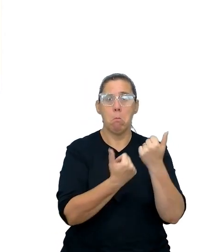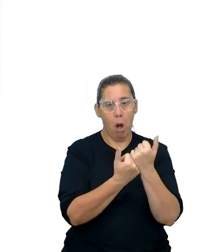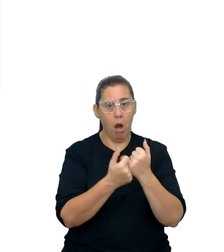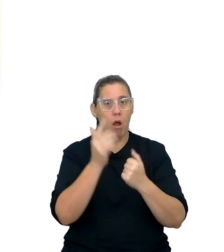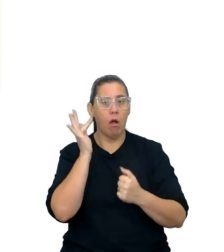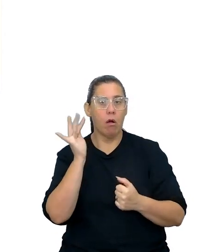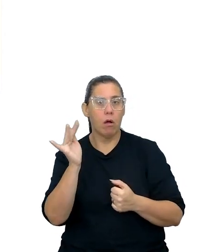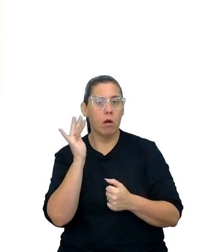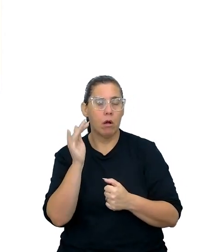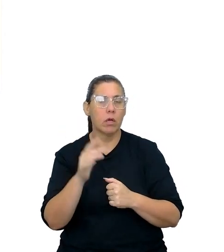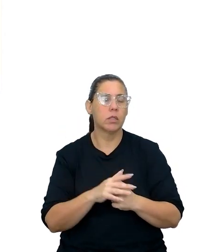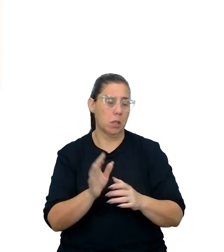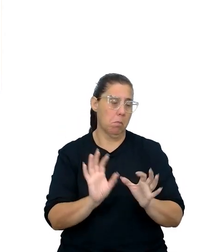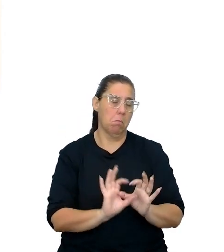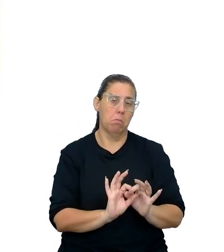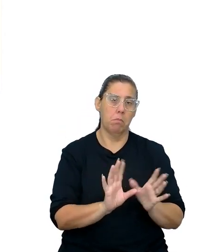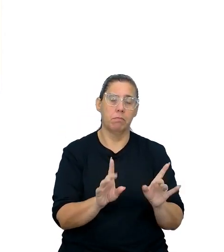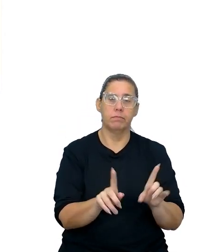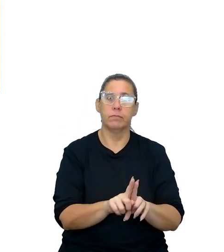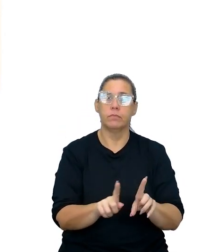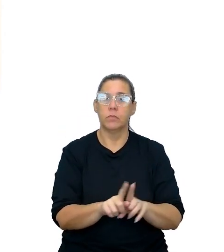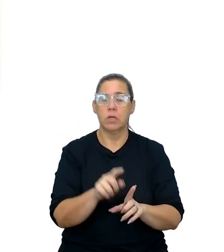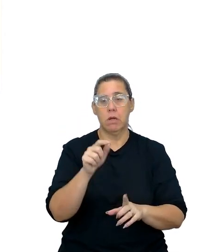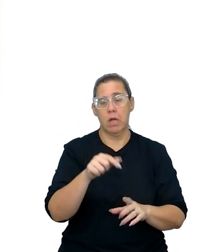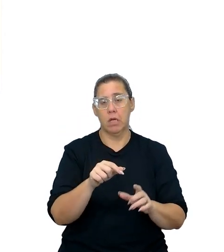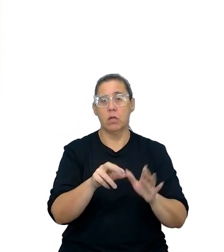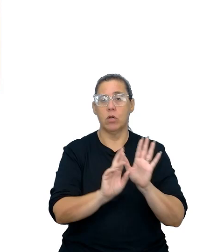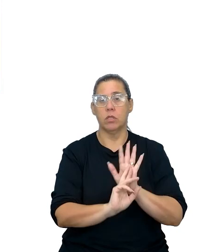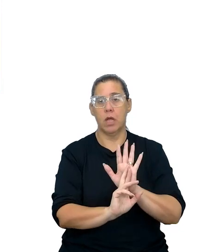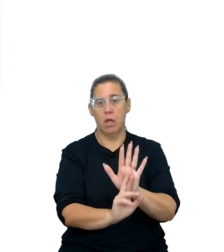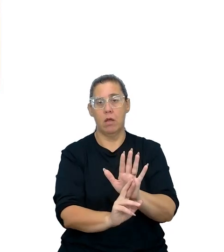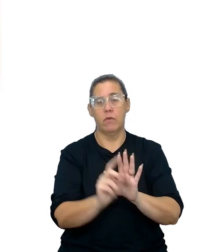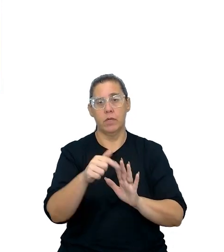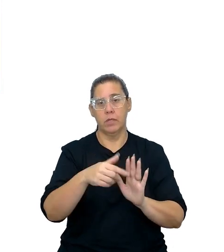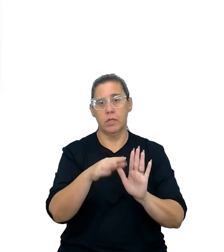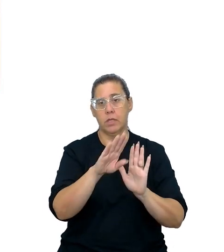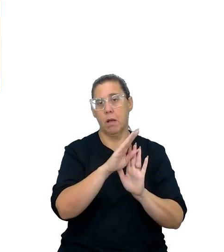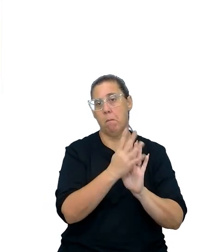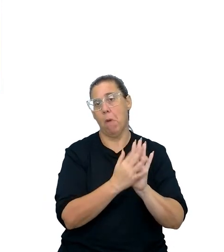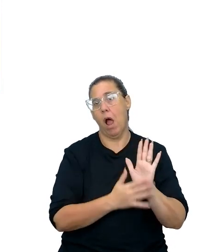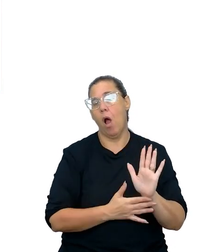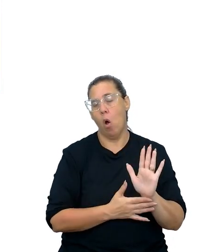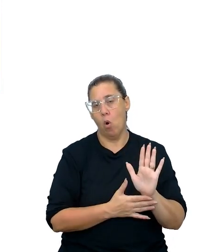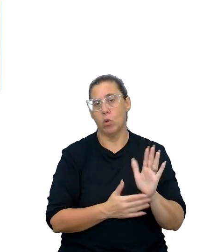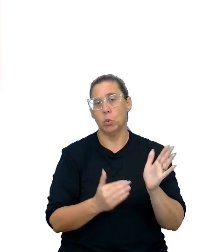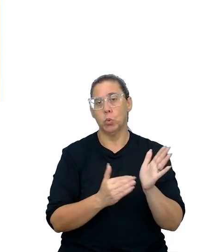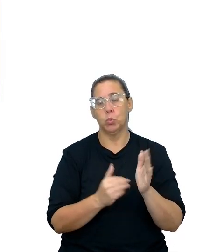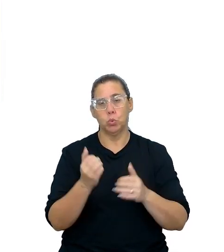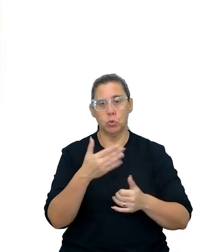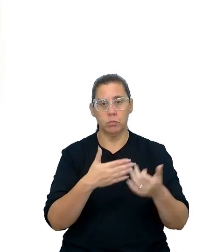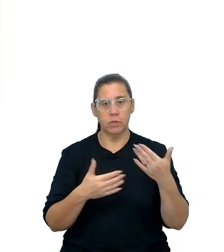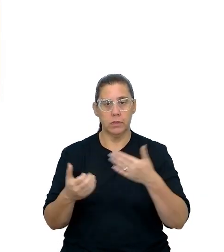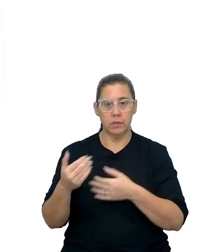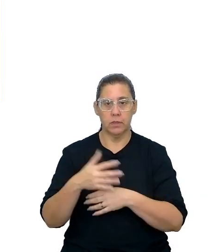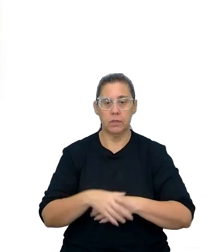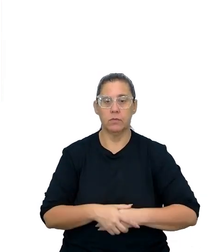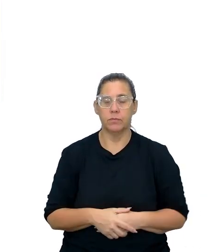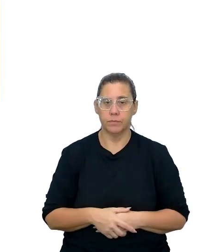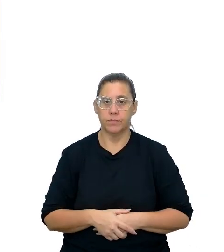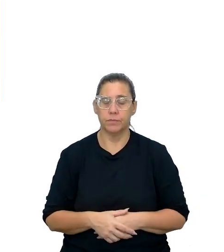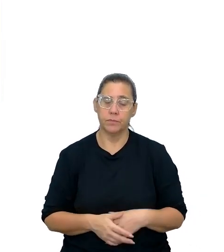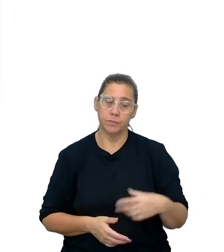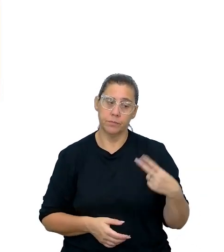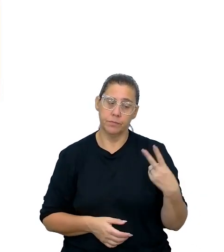que disponibilizamos aqui nos nossos referenciais aqui da pauta no último slide. Seguindo. O